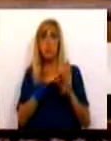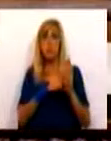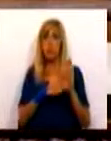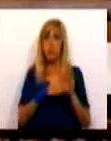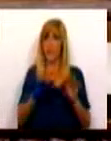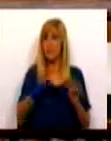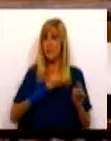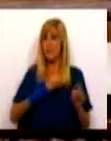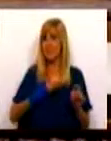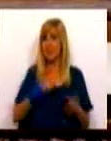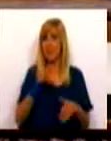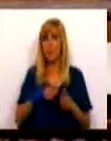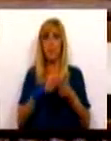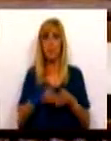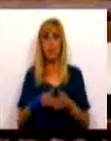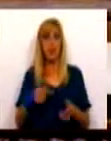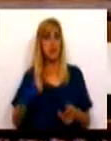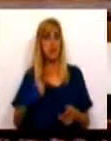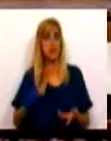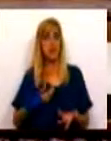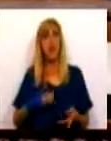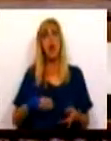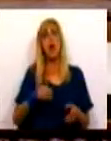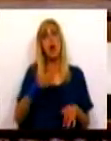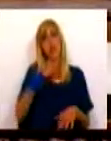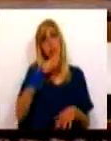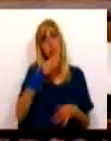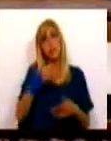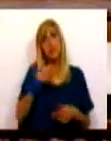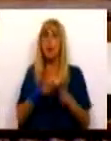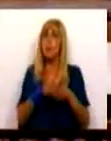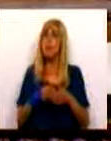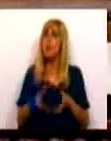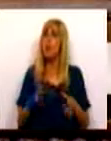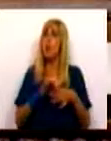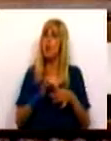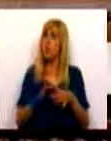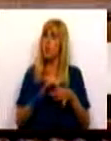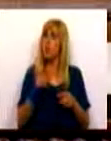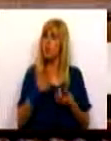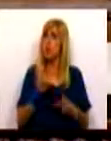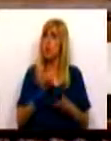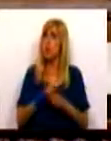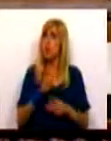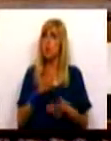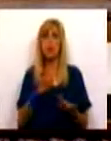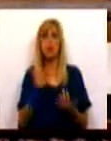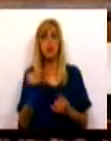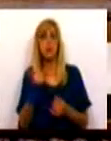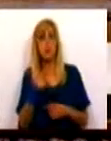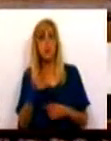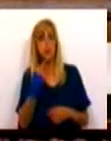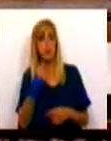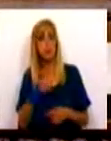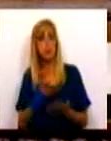e da Iniciativa da Polícia Marítima e que conta com a colaboração de outras entidades da Autoridade Marítima Nacional, onde se destaca mais uma